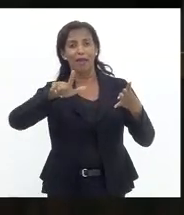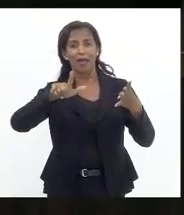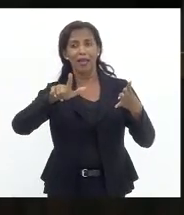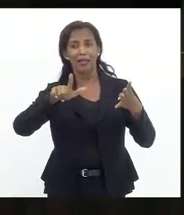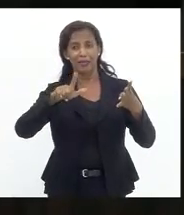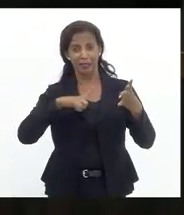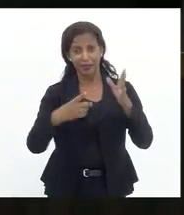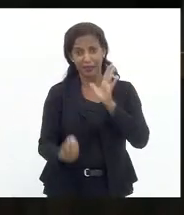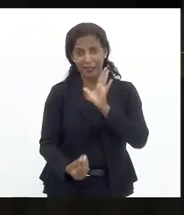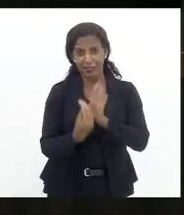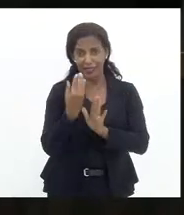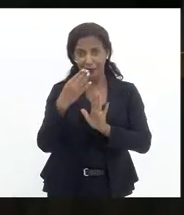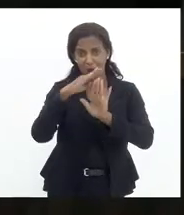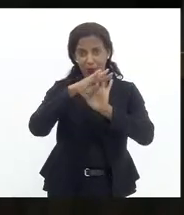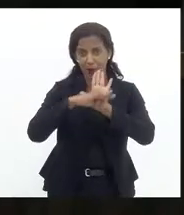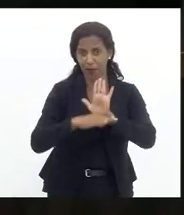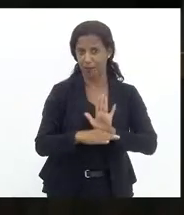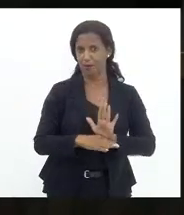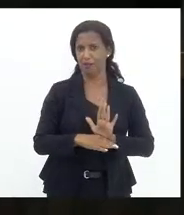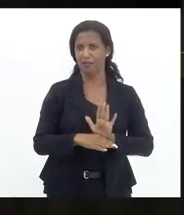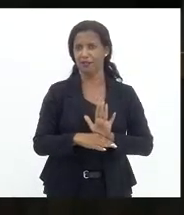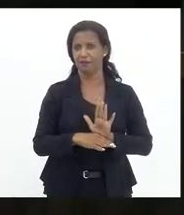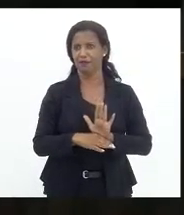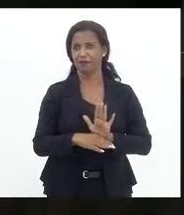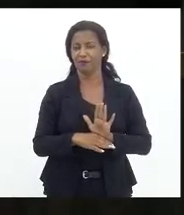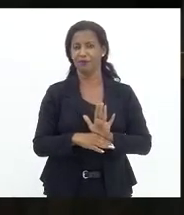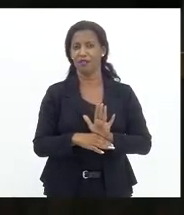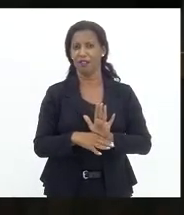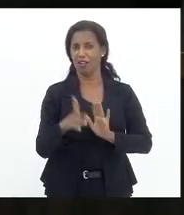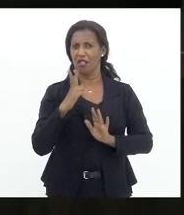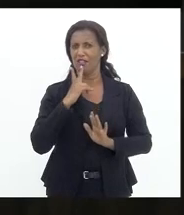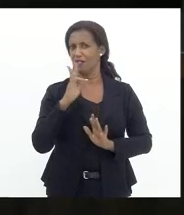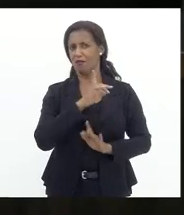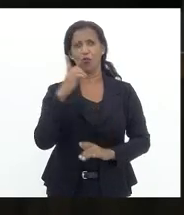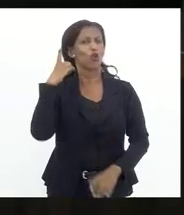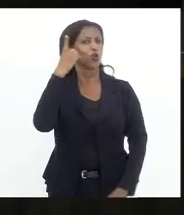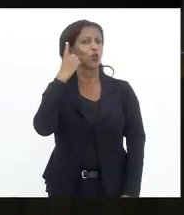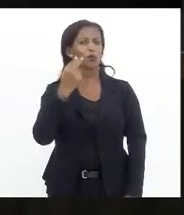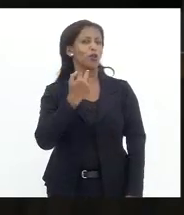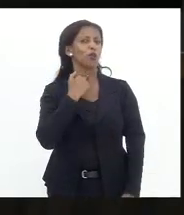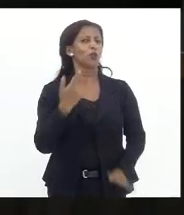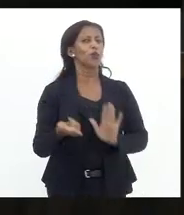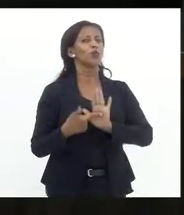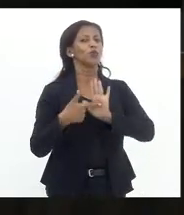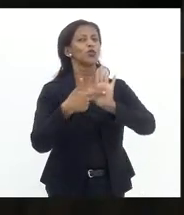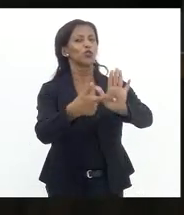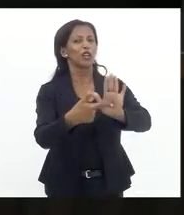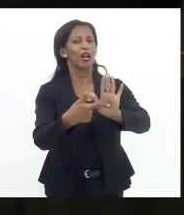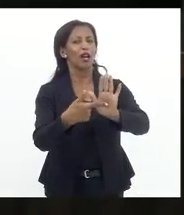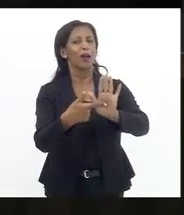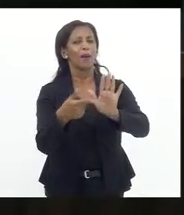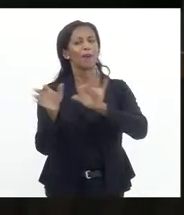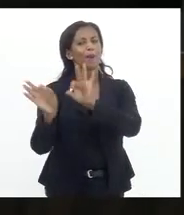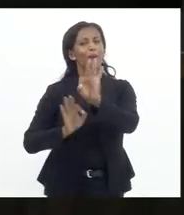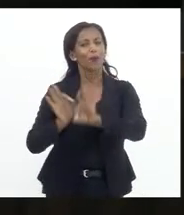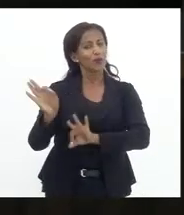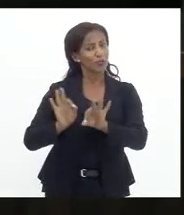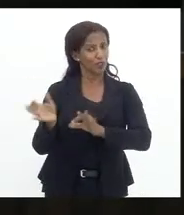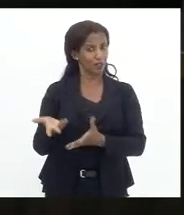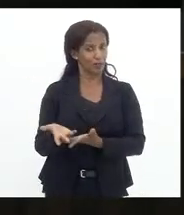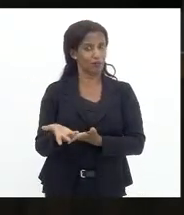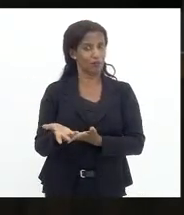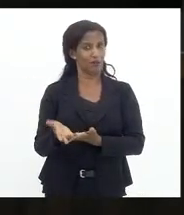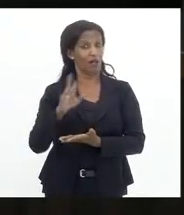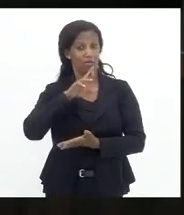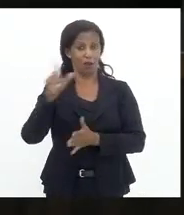cria programa. Vossa Excelência falou que o deputado não pode apresentar projeto. Não, mas não é